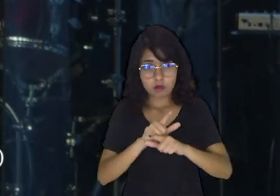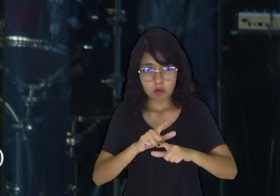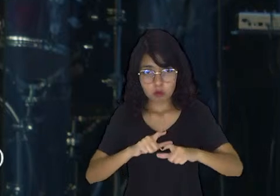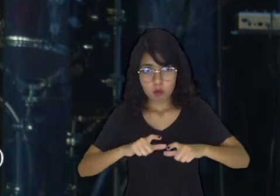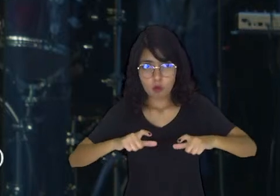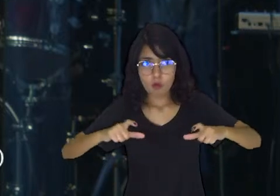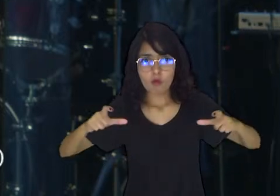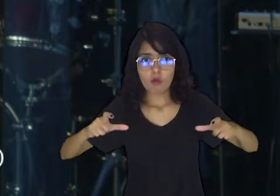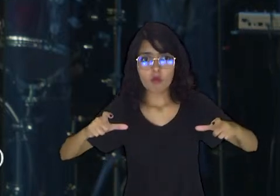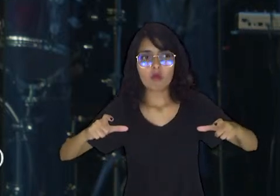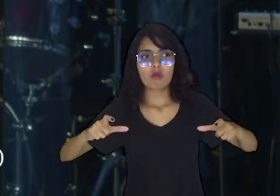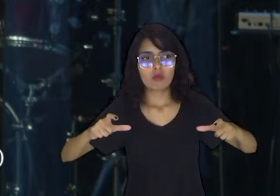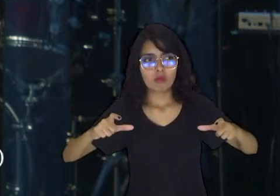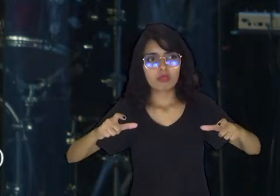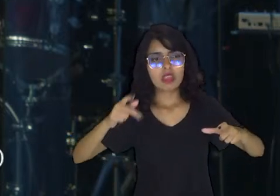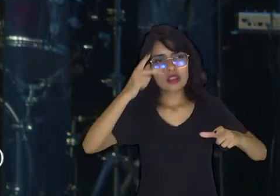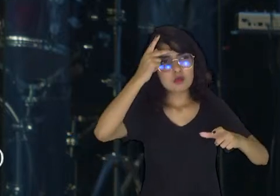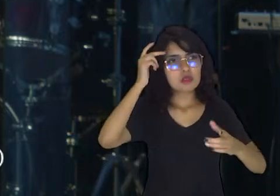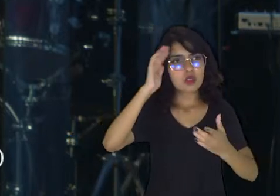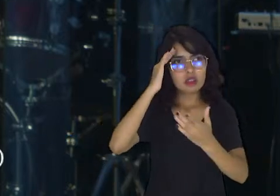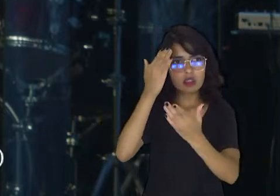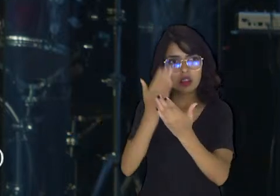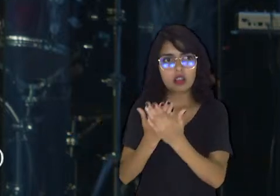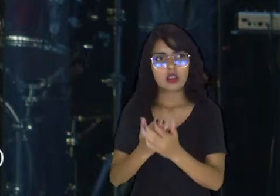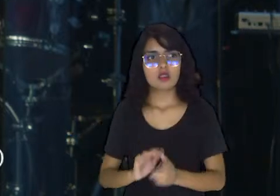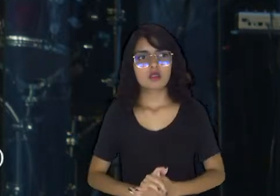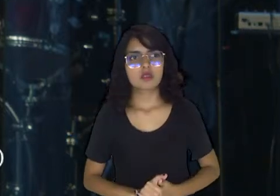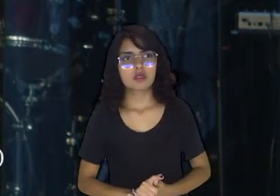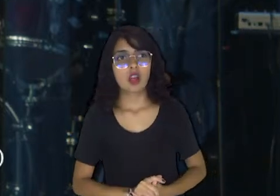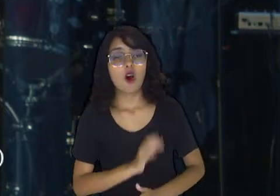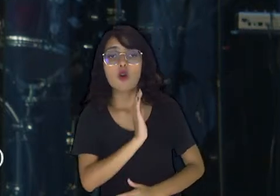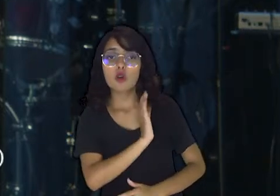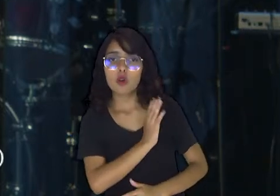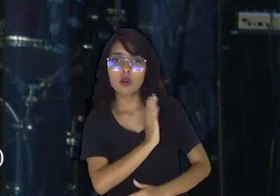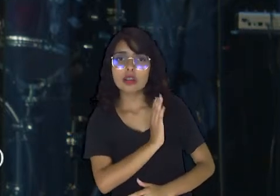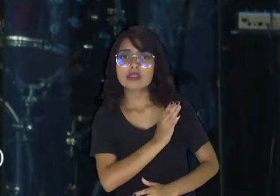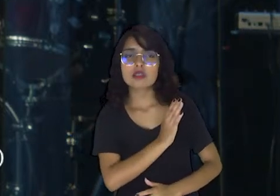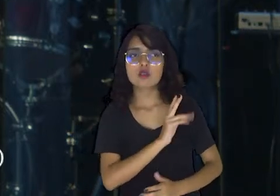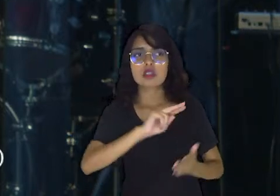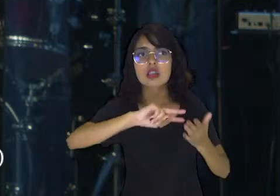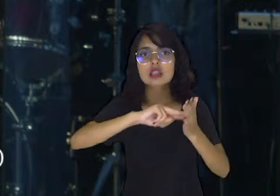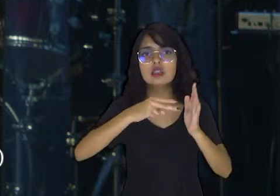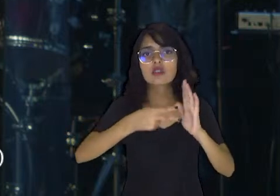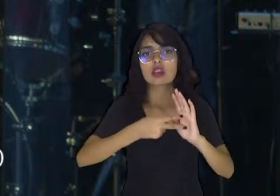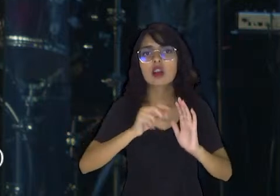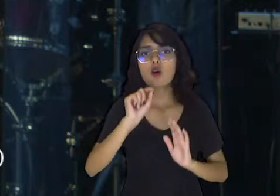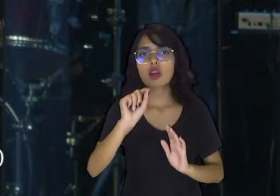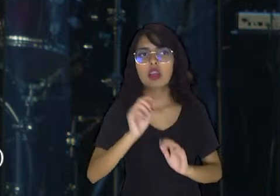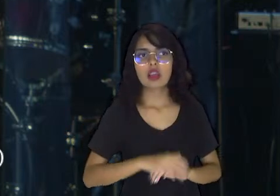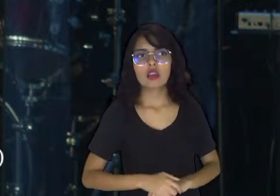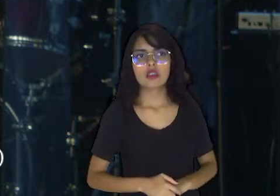criam. Alguns falam que o coração aí é o centro da vida, que tem a ver com o Espírito